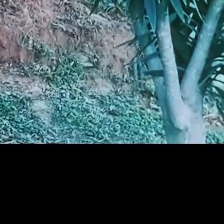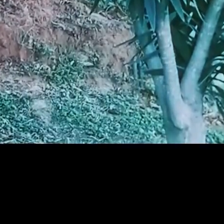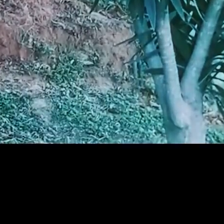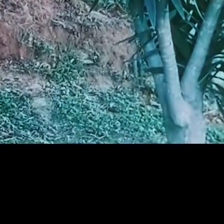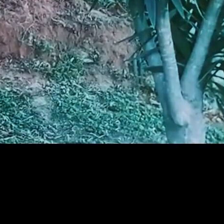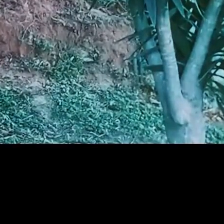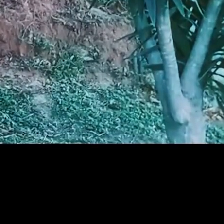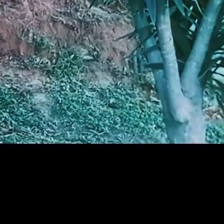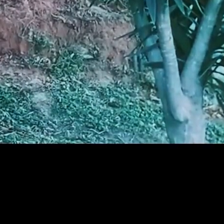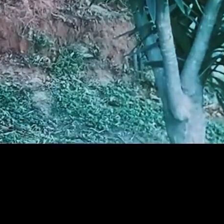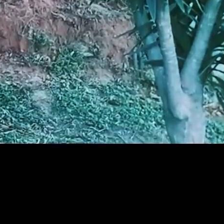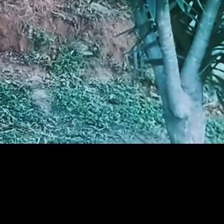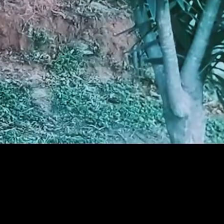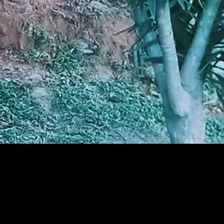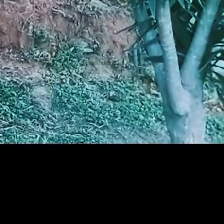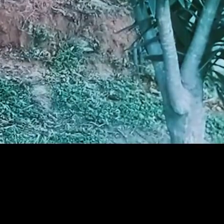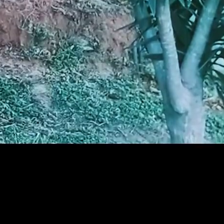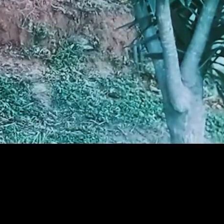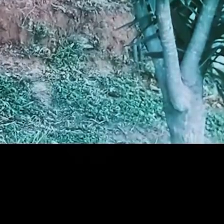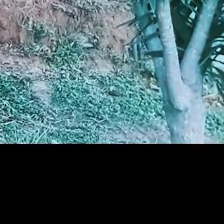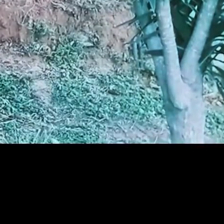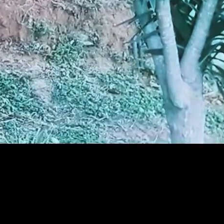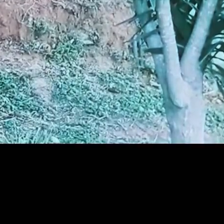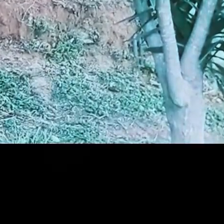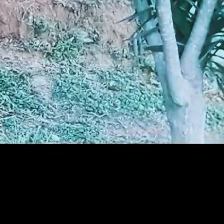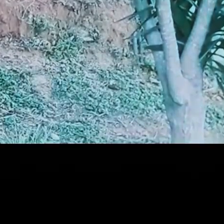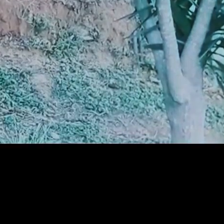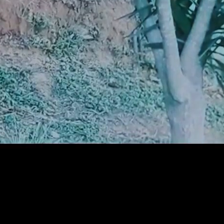Deixa eu ver.